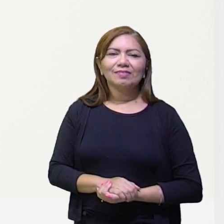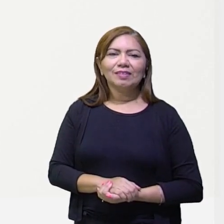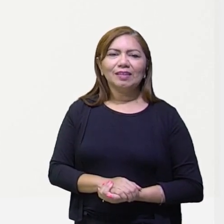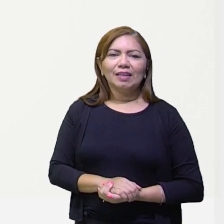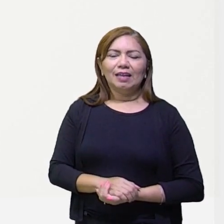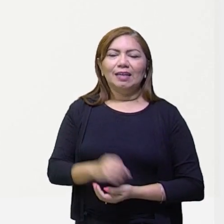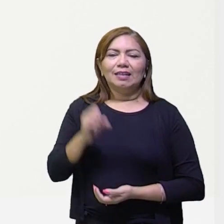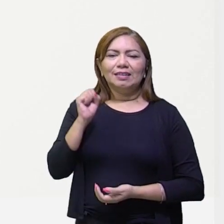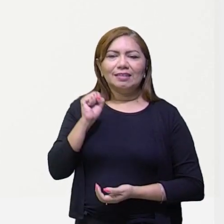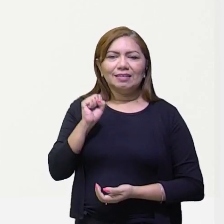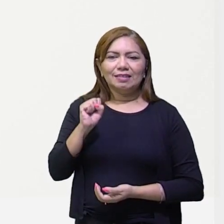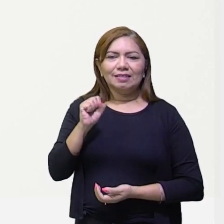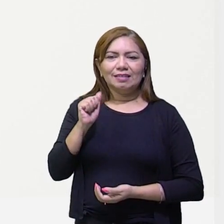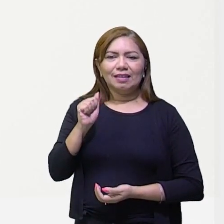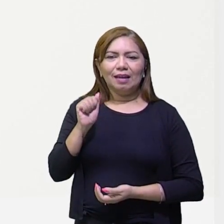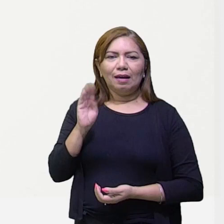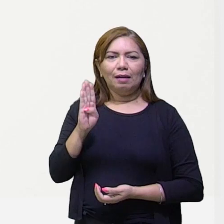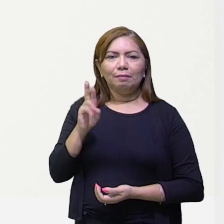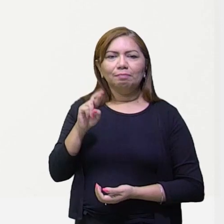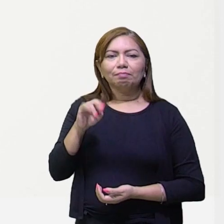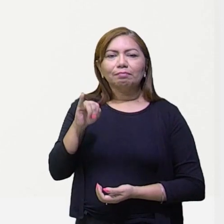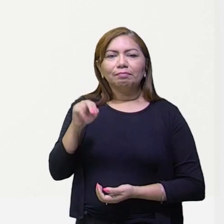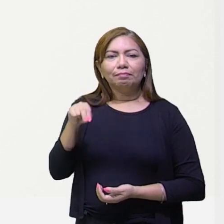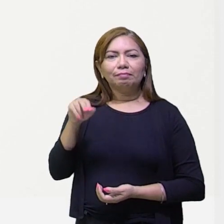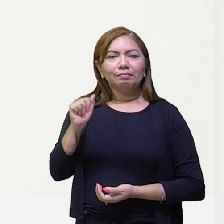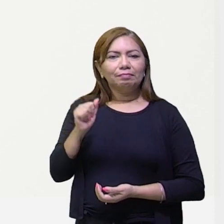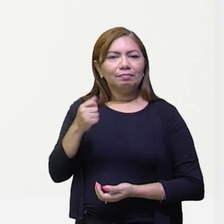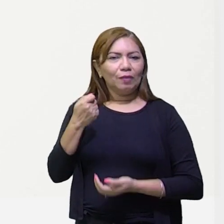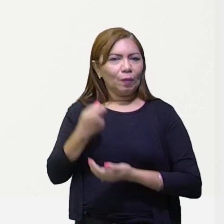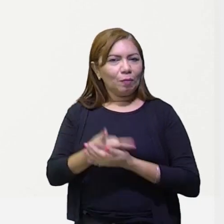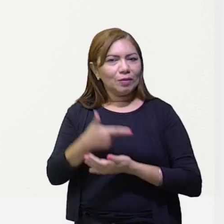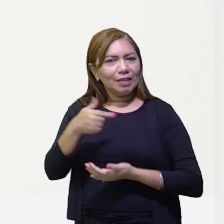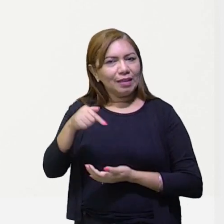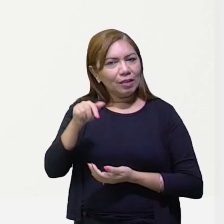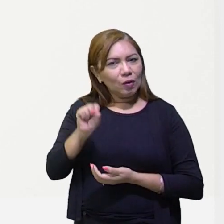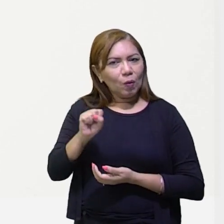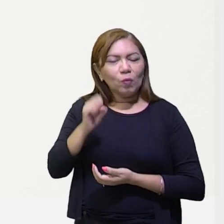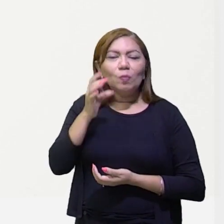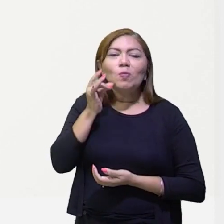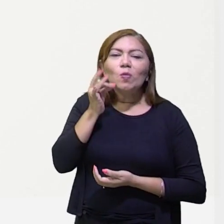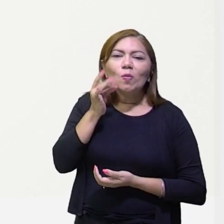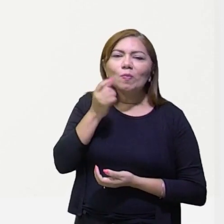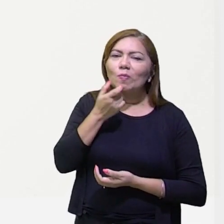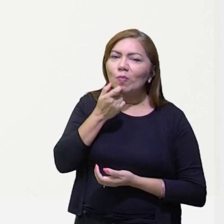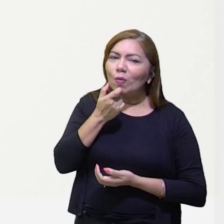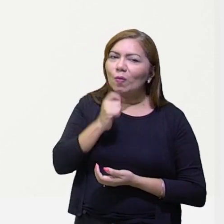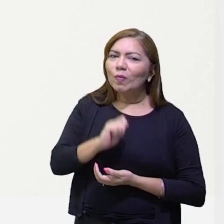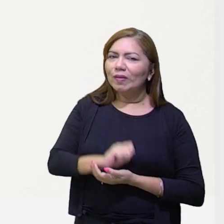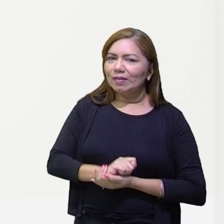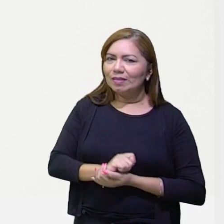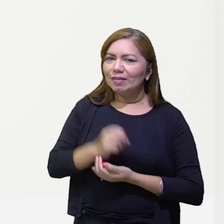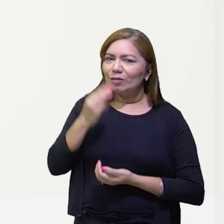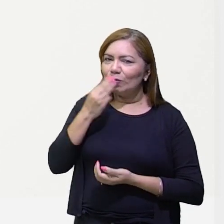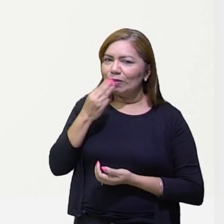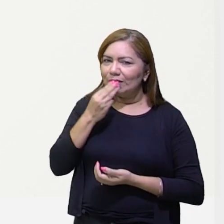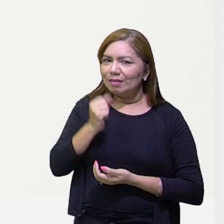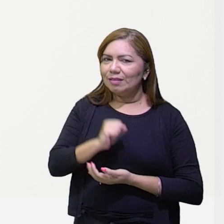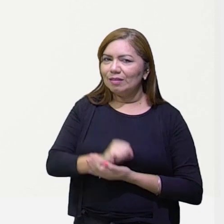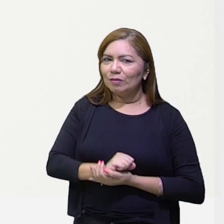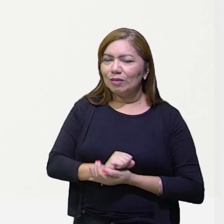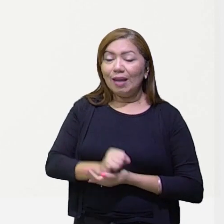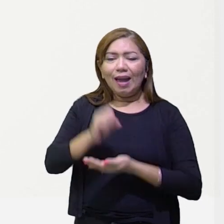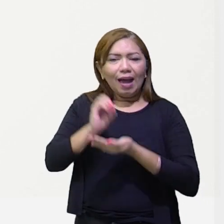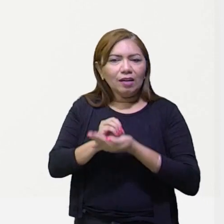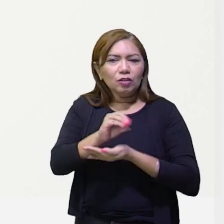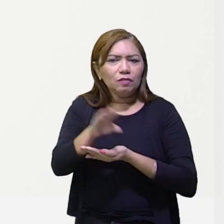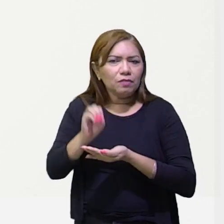Segundo problema do Vamos Resolver. Sabrina comprou 78 brigadeiros e decidiu dividir com suas